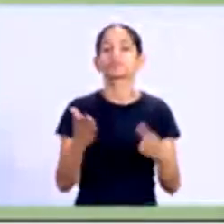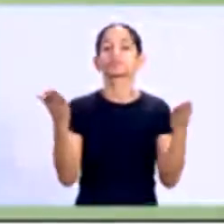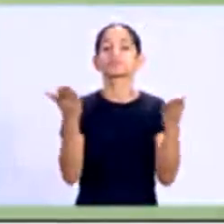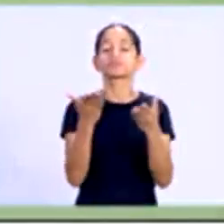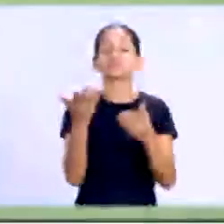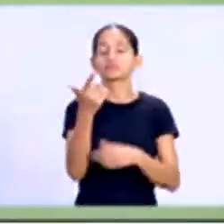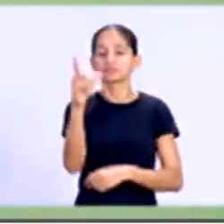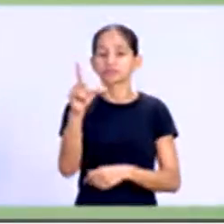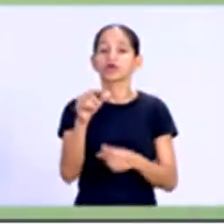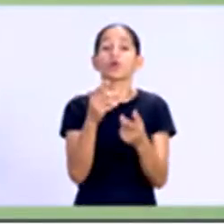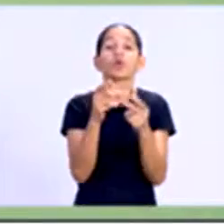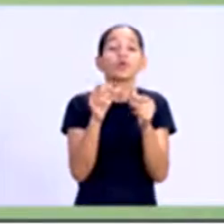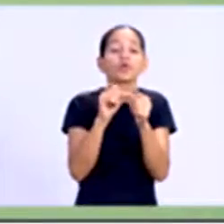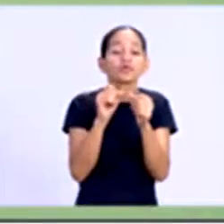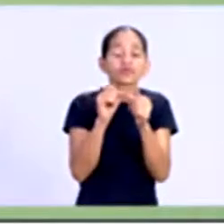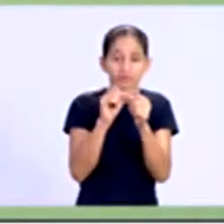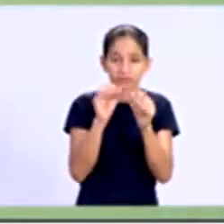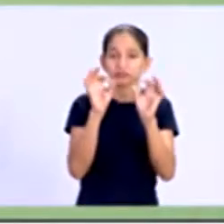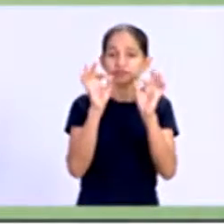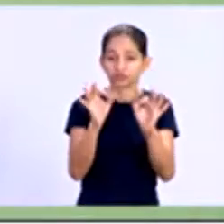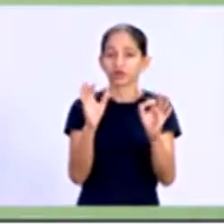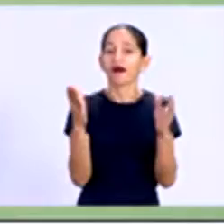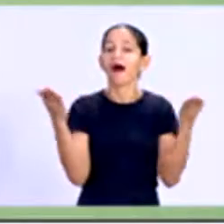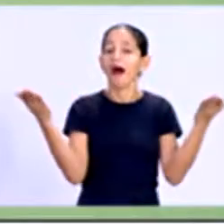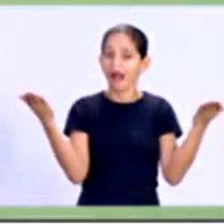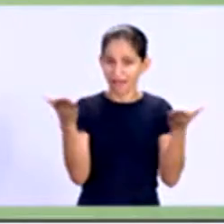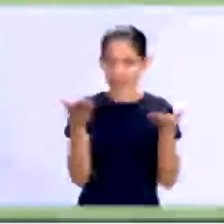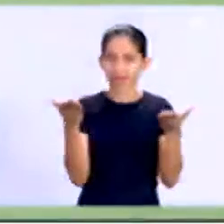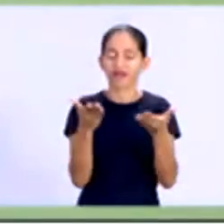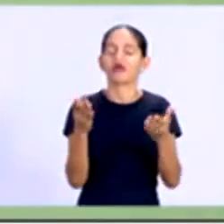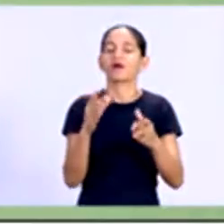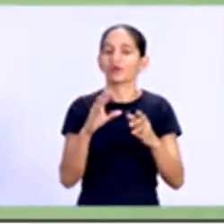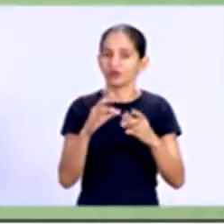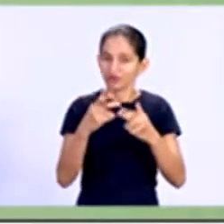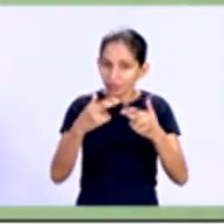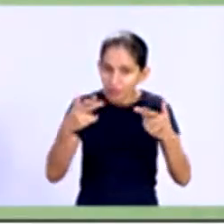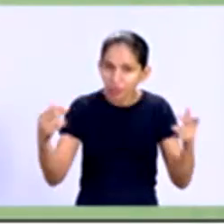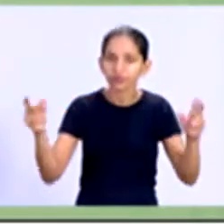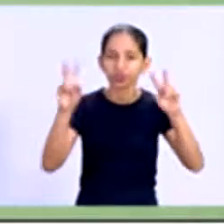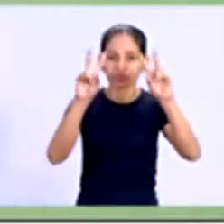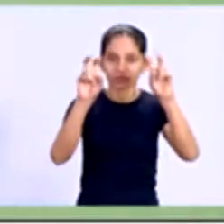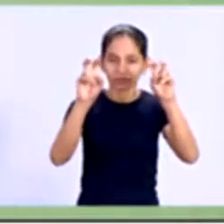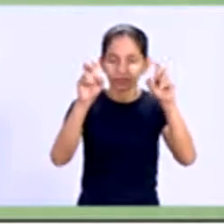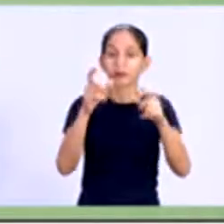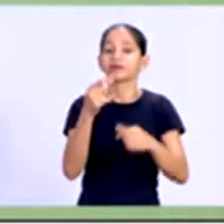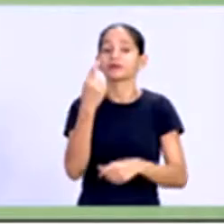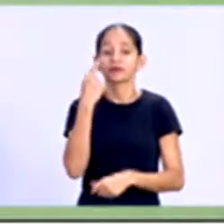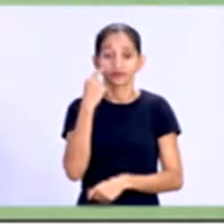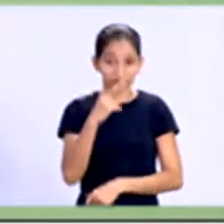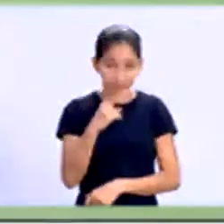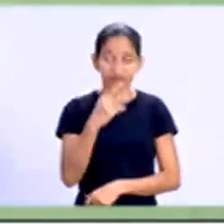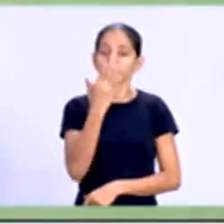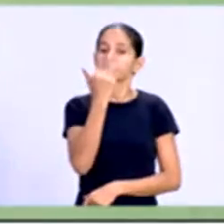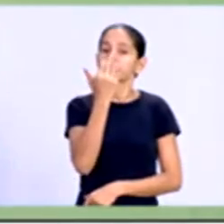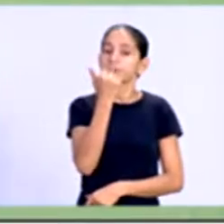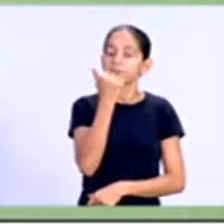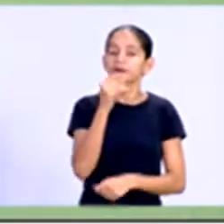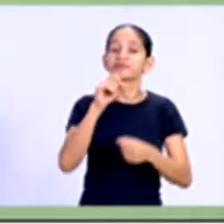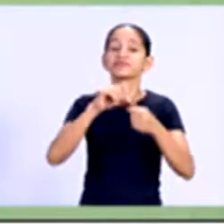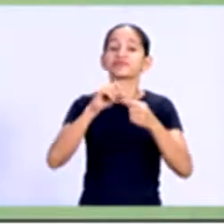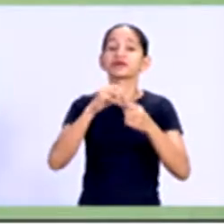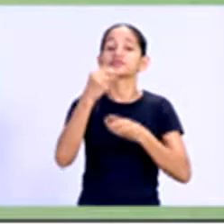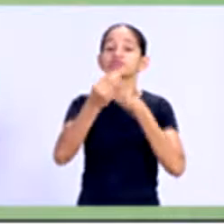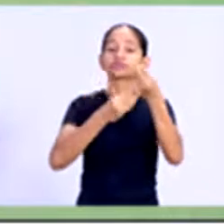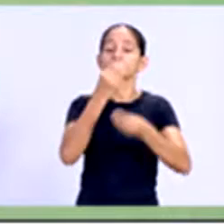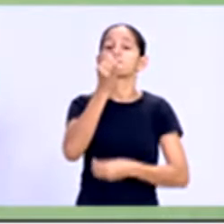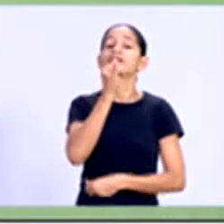Micro-organismos deterioradores. Aí, aqui sim, são aqueles que deterioram os alimentos. Como, por exemplo, eu